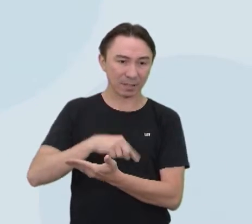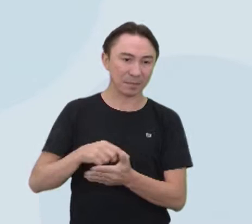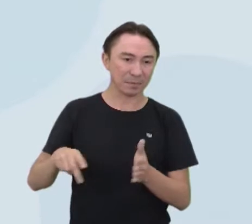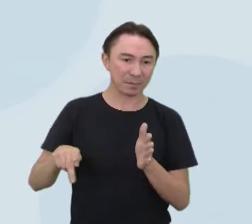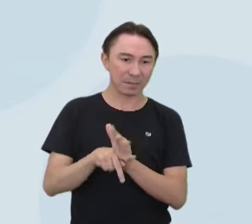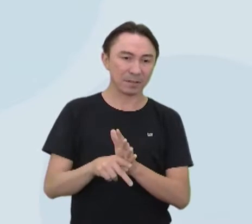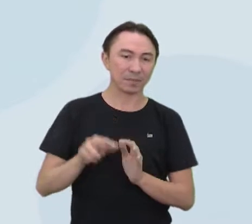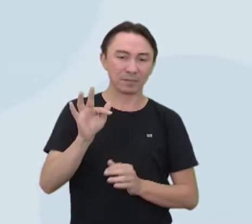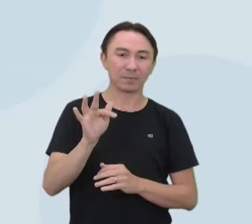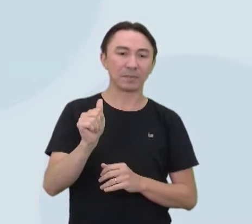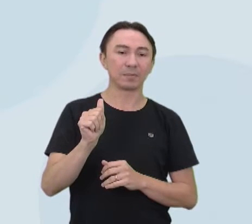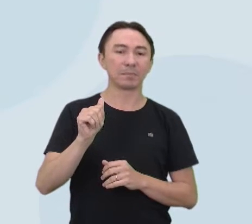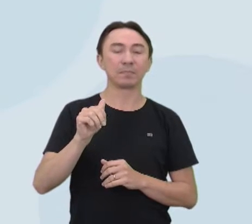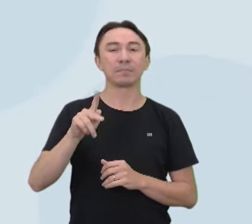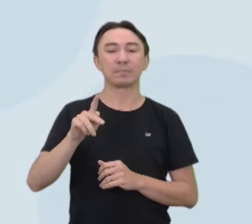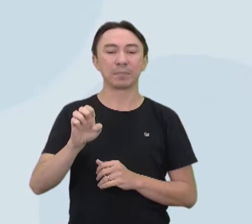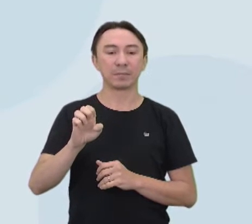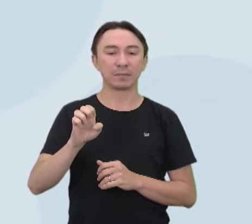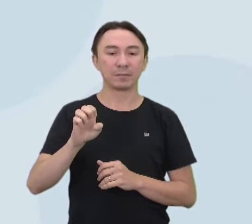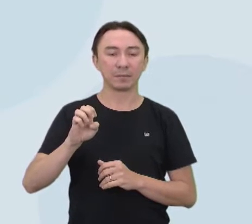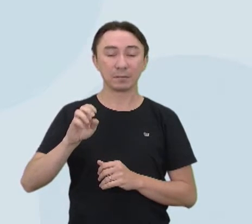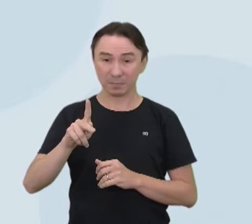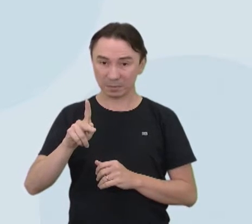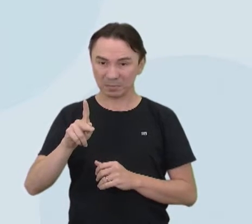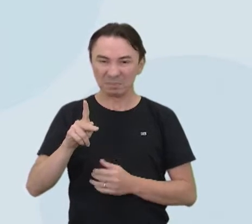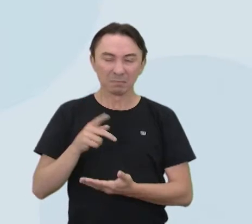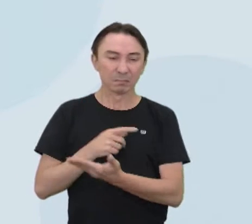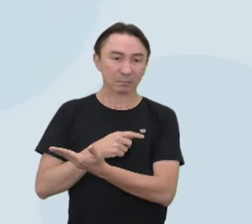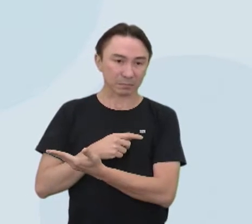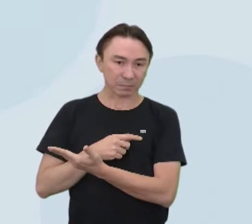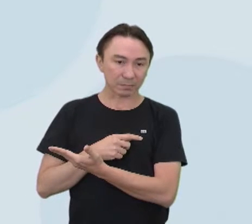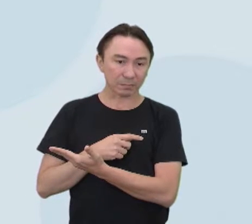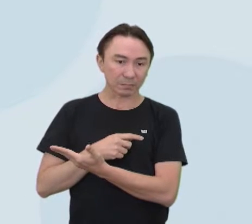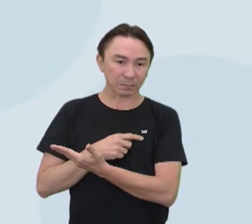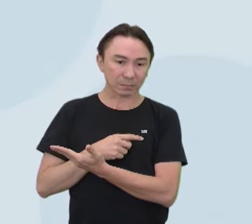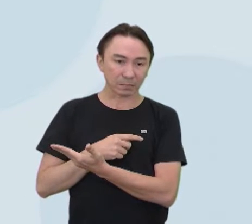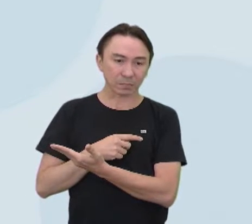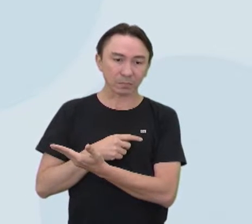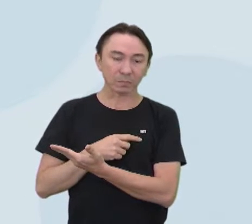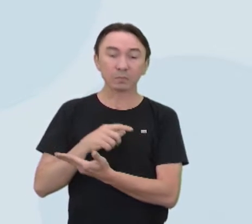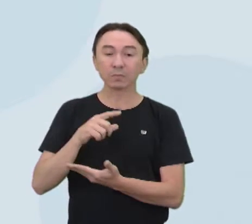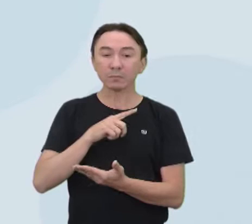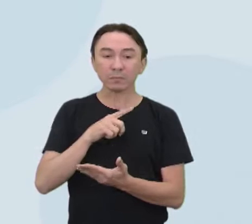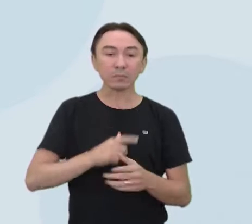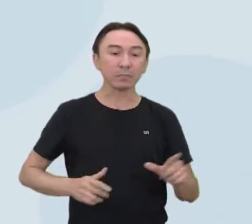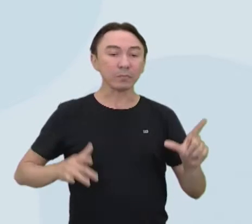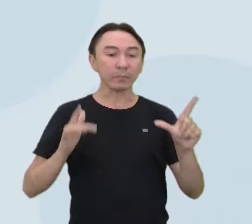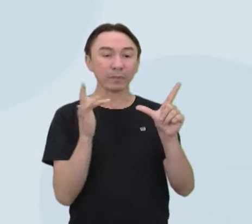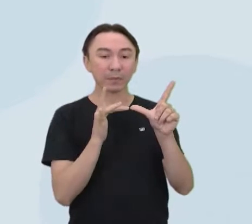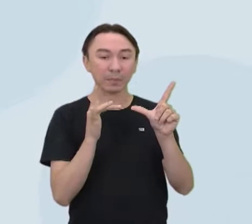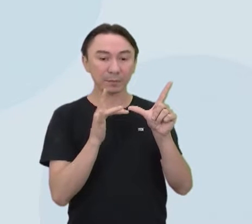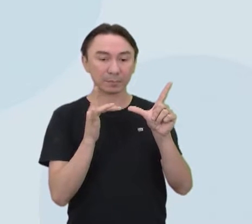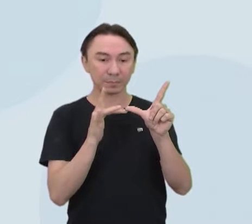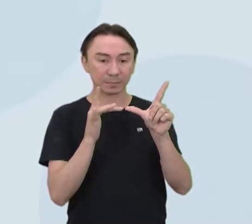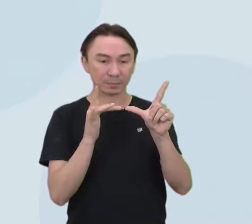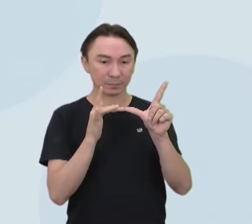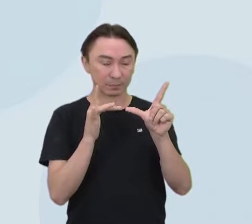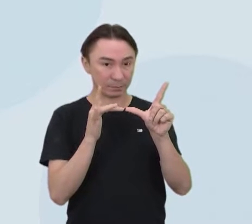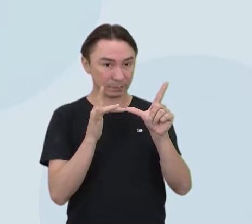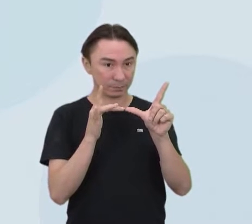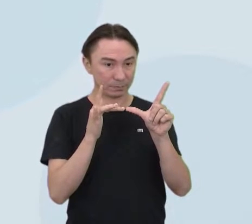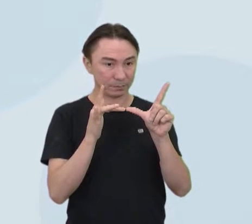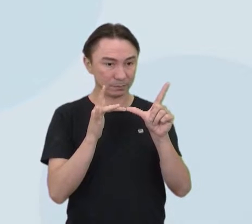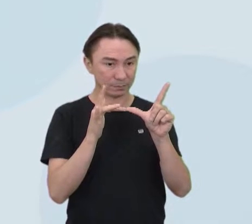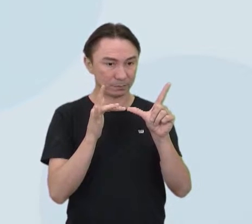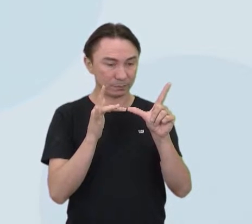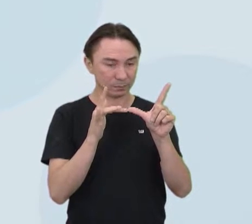Vou até dar... Cadê aqui? Vou até riscar para vocês aqui embaixo, ó. Aqui tá o link, mas tem no final, tá? Então, aqui